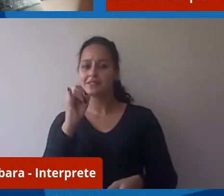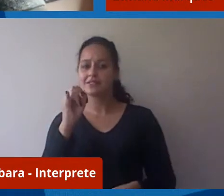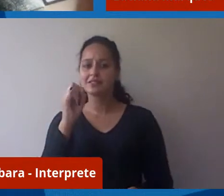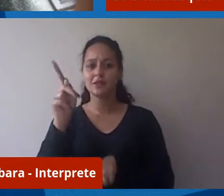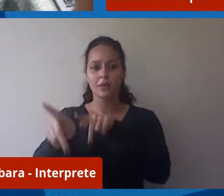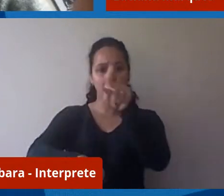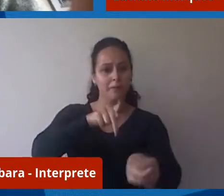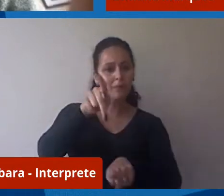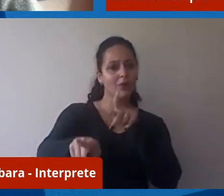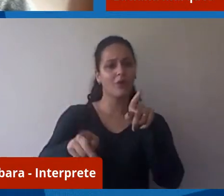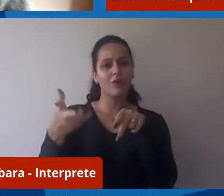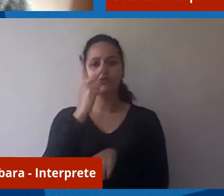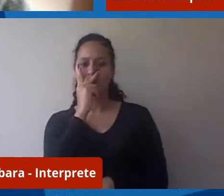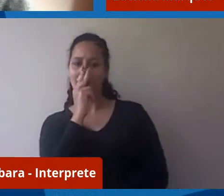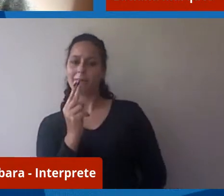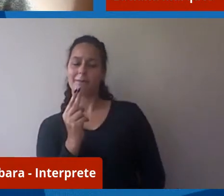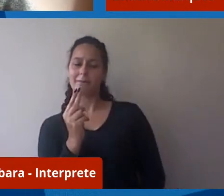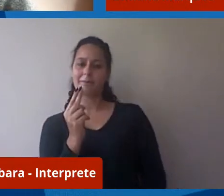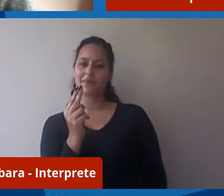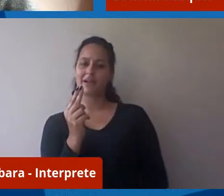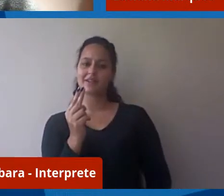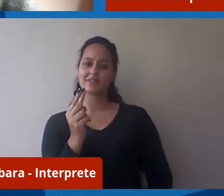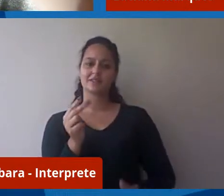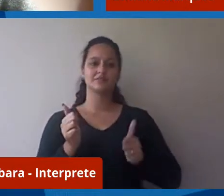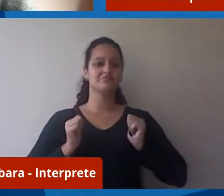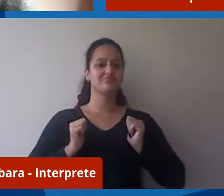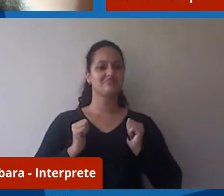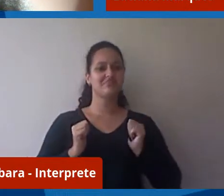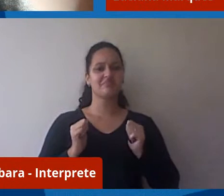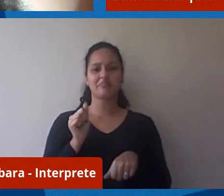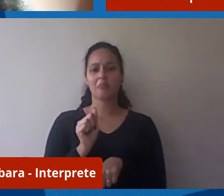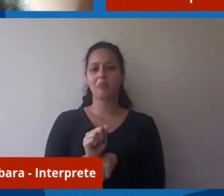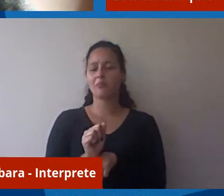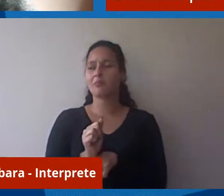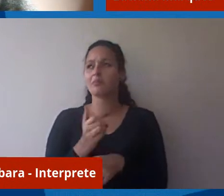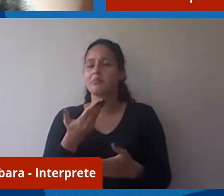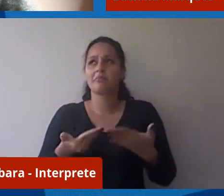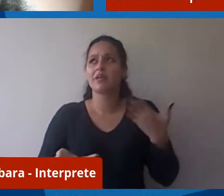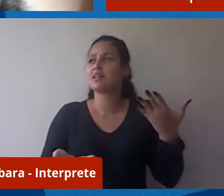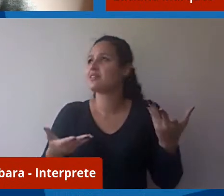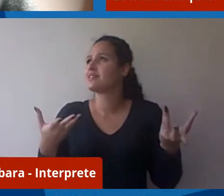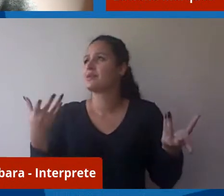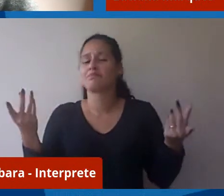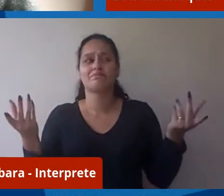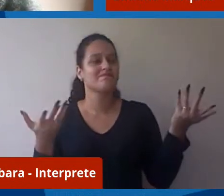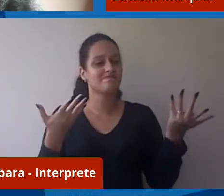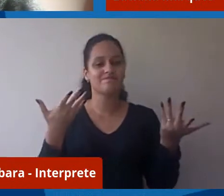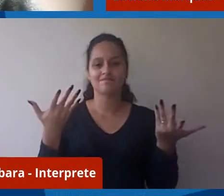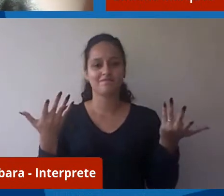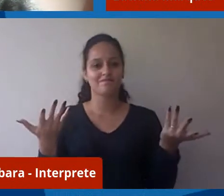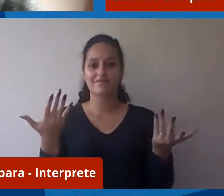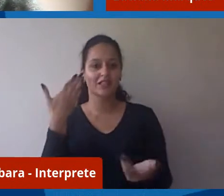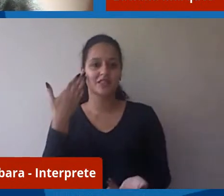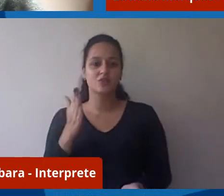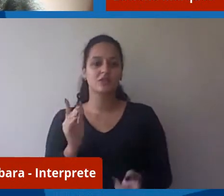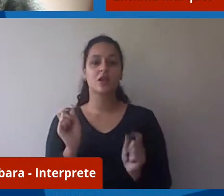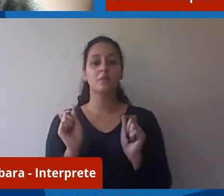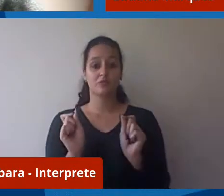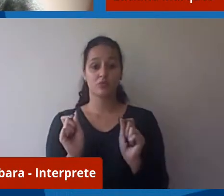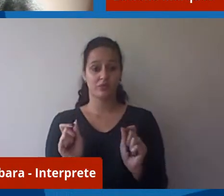muito meio passiva, às vezes até meio perdida, né? E a outra coisa que eu queria perguntar ao